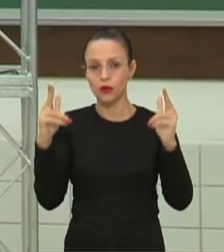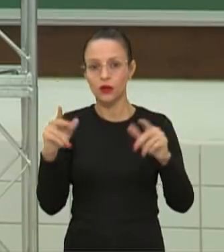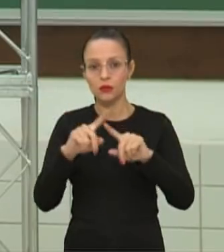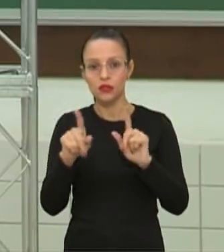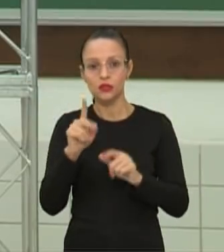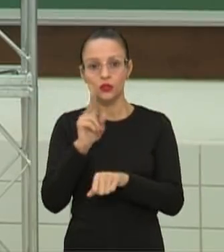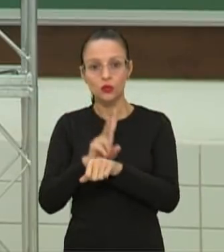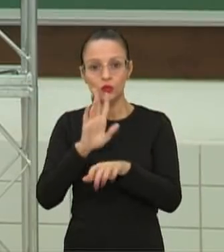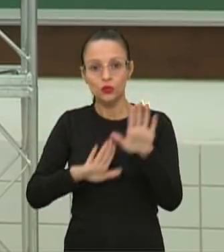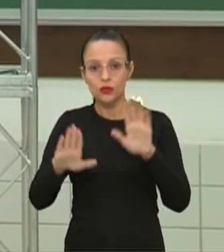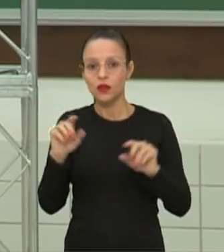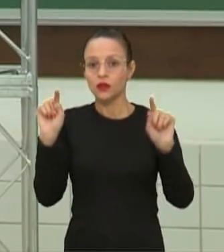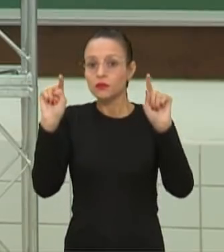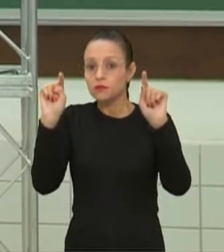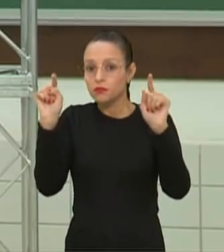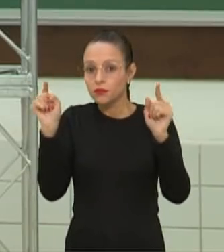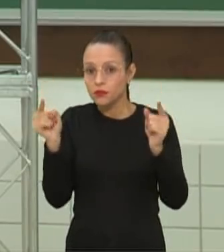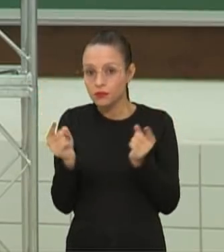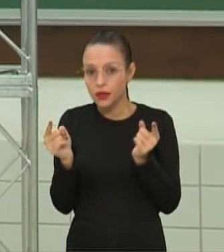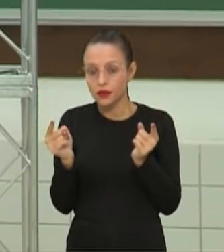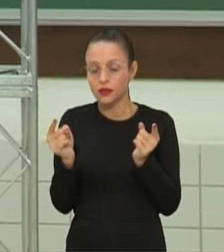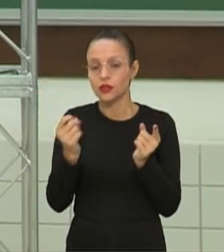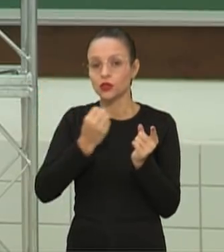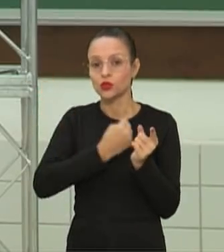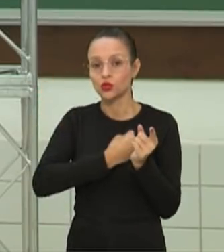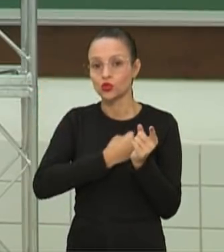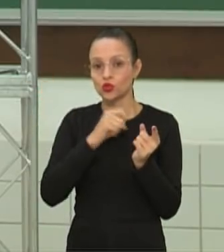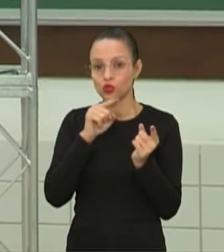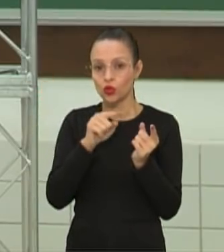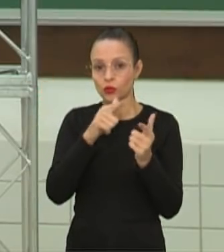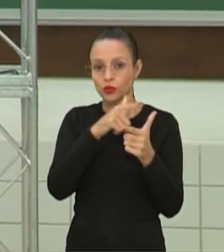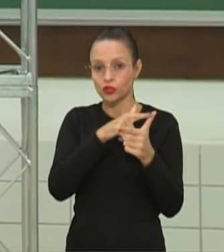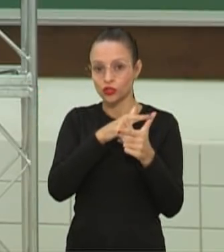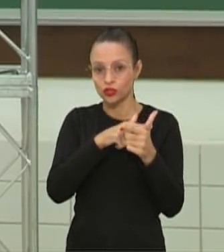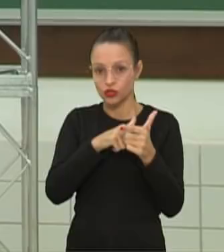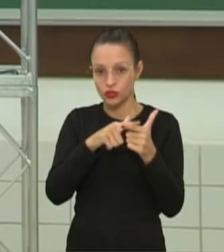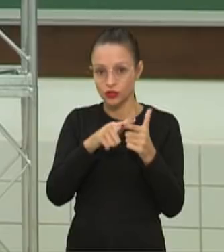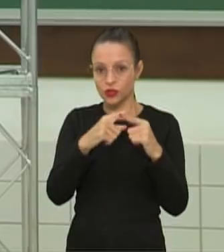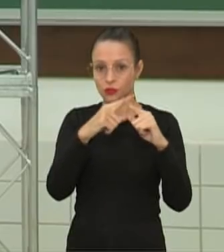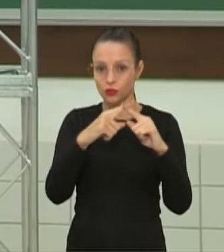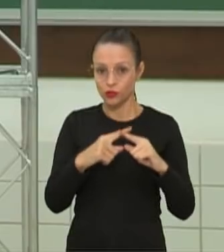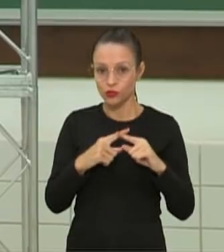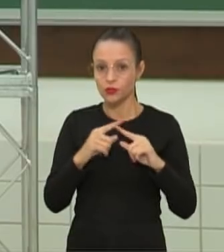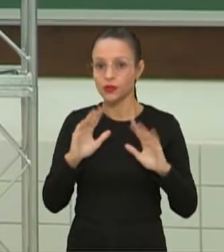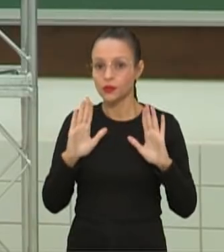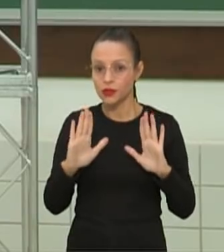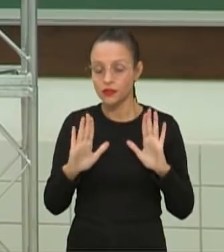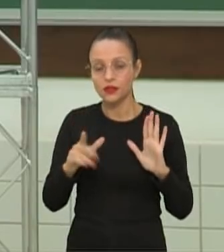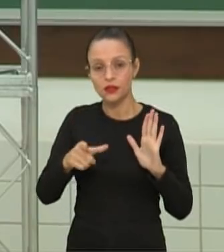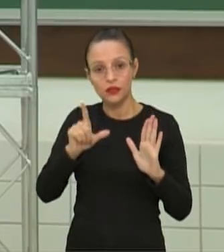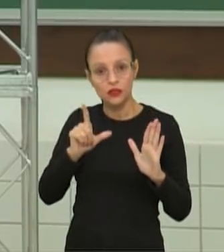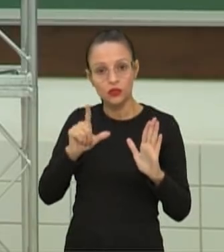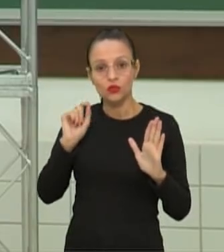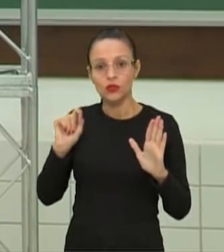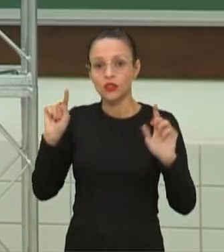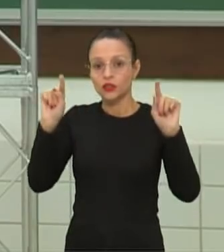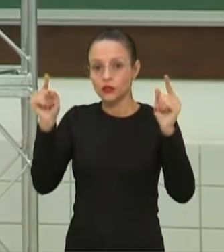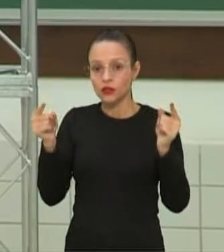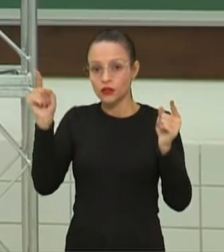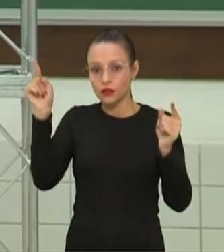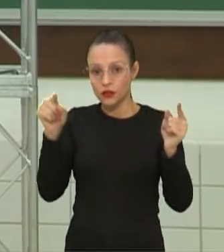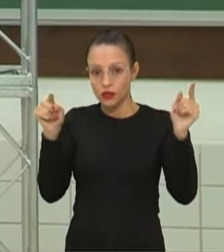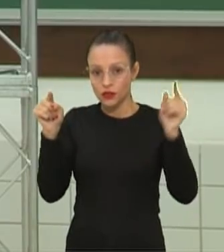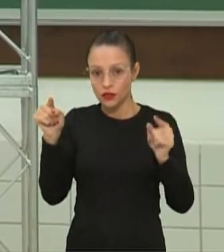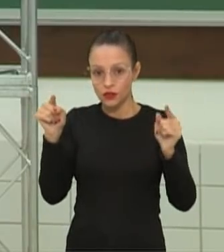com o parênteses ali. O número da divisão, ele vai multiplicar esse parênteses. E antes de continuar, você elimina os parênteses utilizando